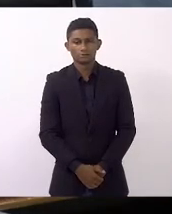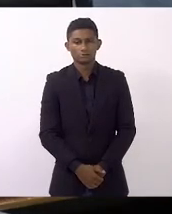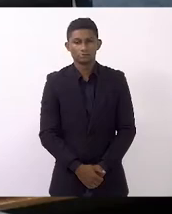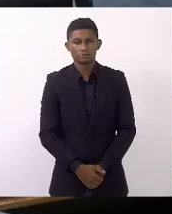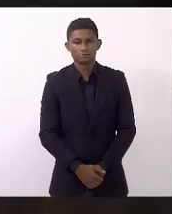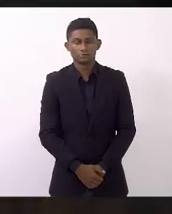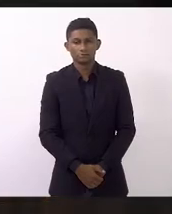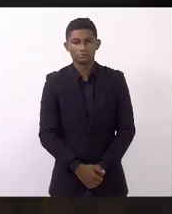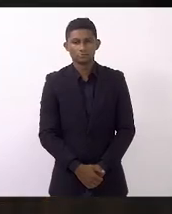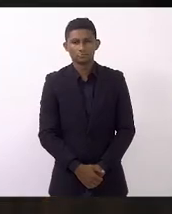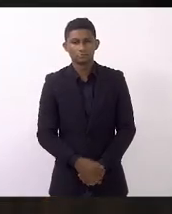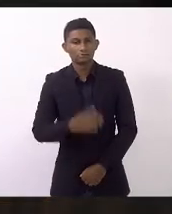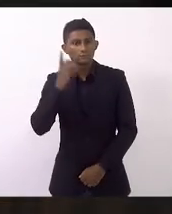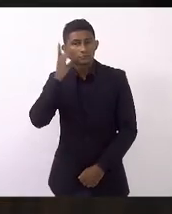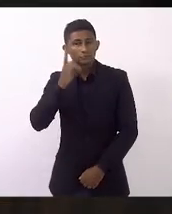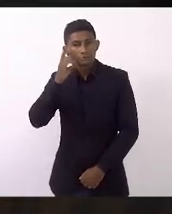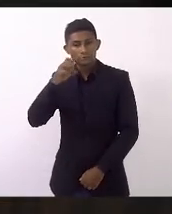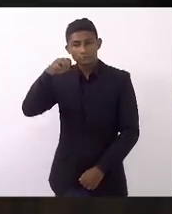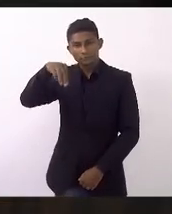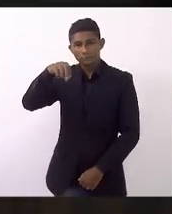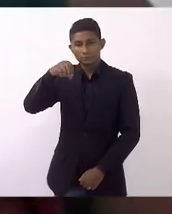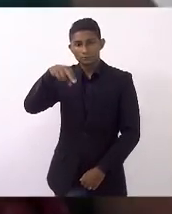Deputada Mônica, por favor.